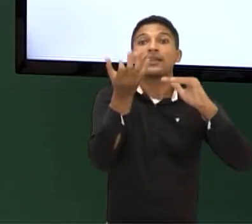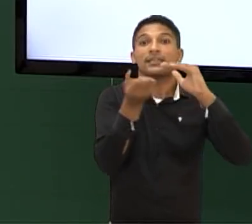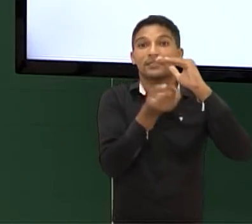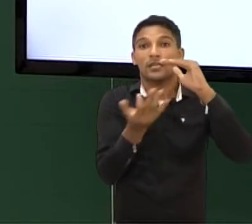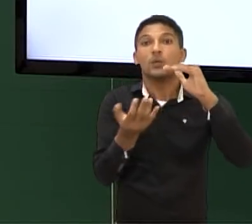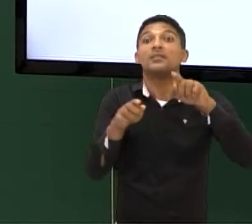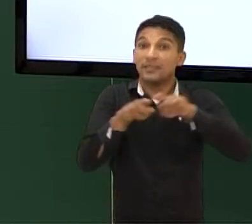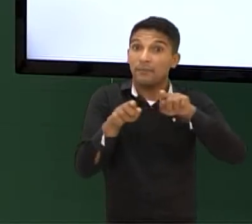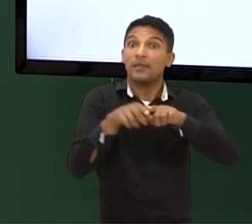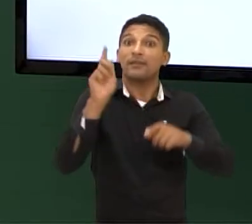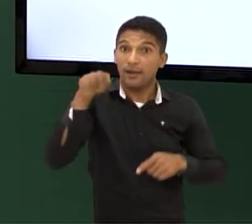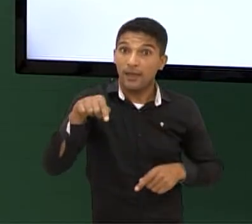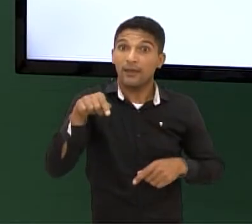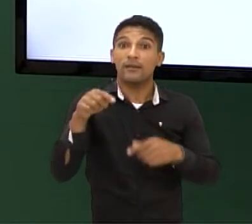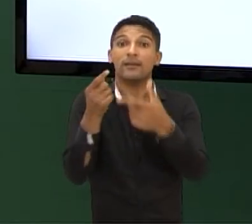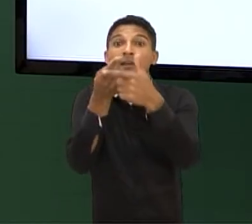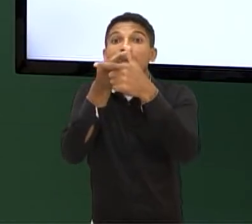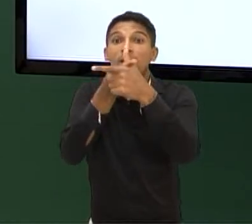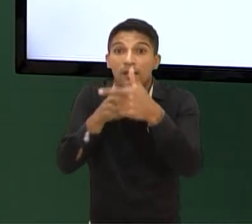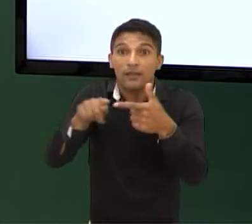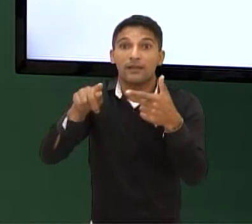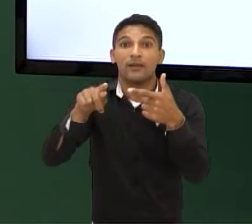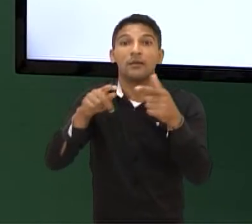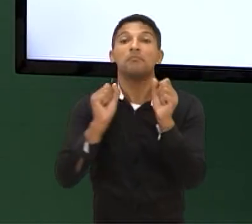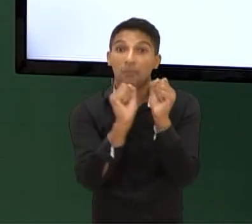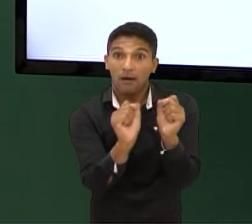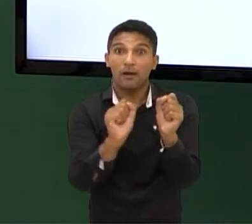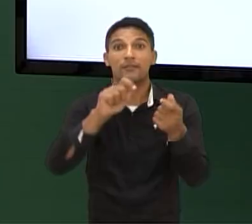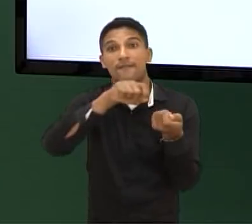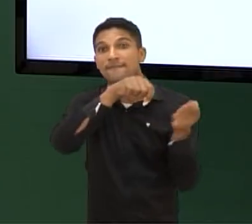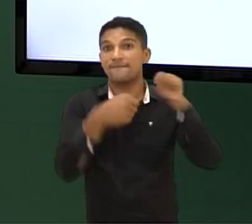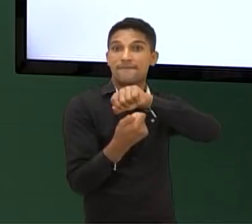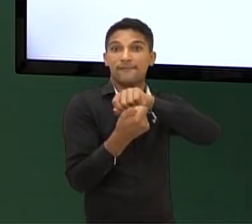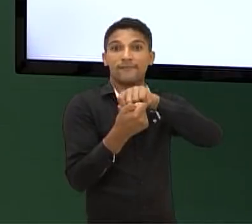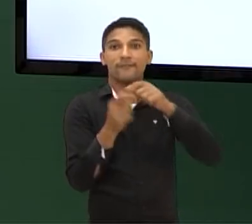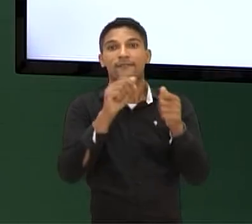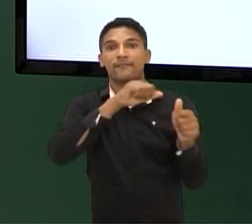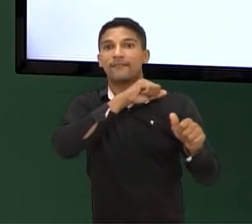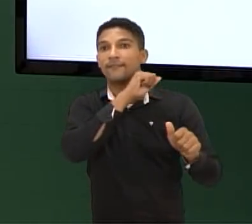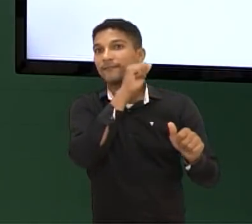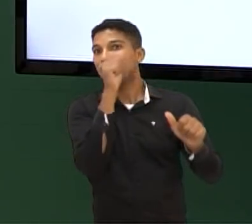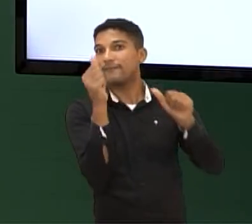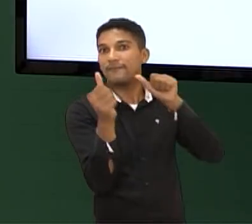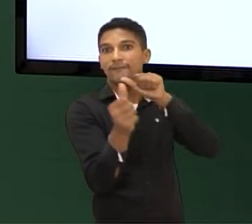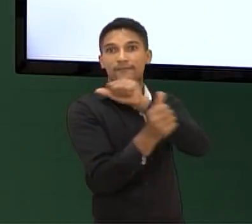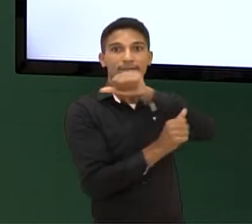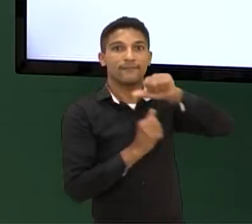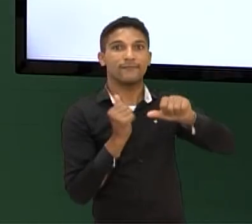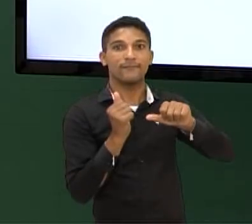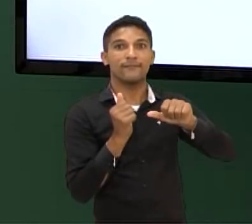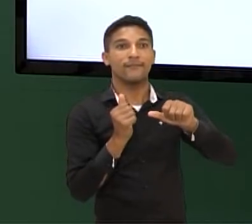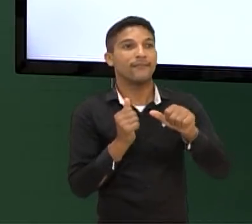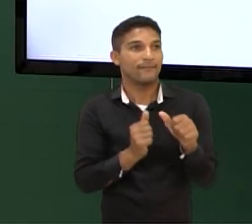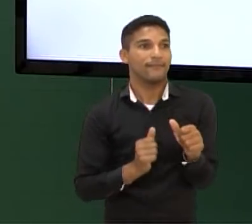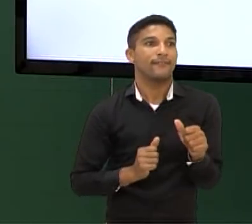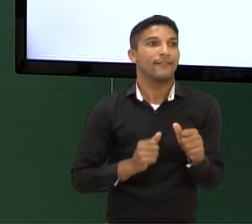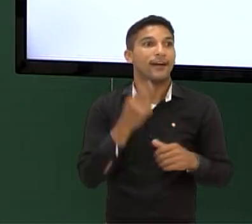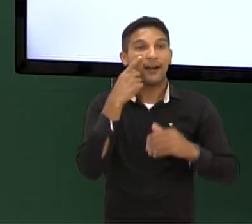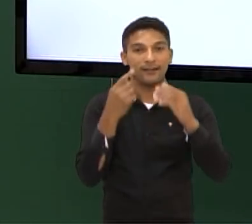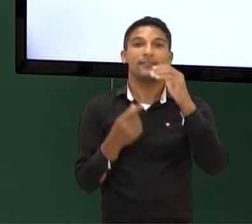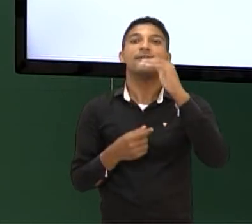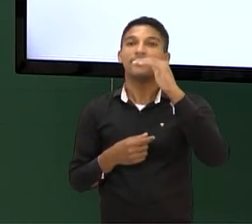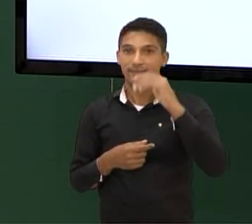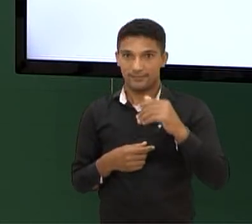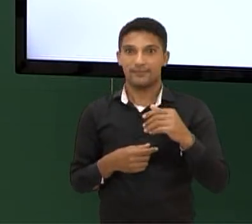certo? Uma divisão. Então, eu posso resolver o quê? 16 divididos por